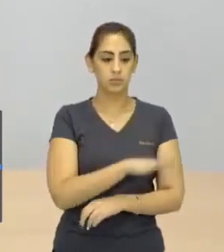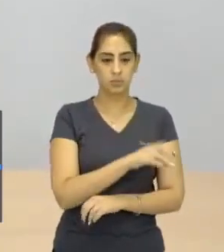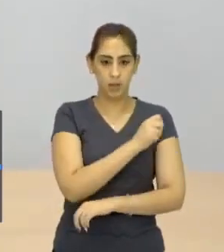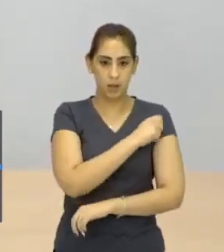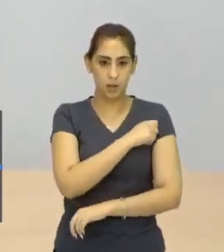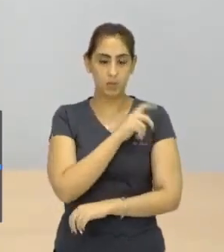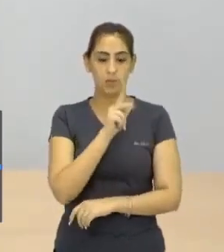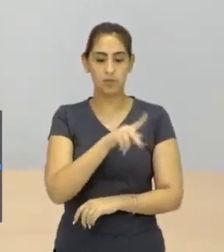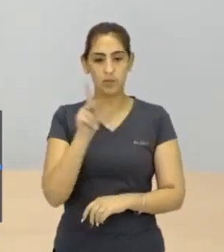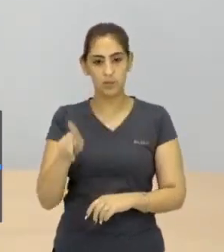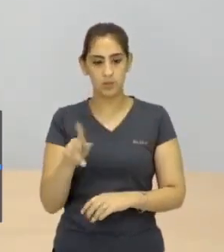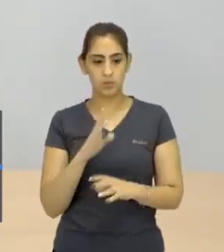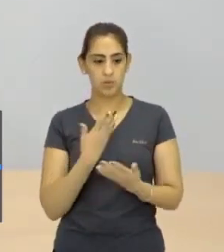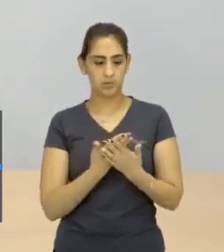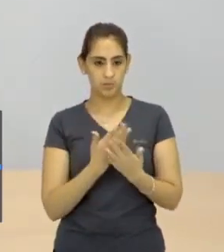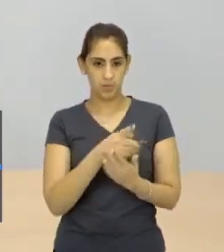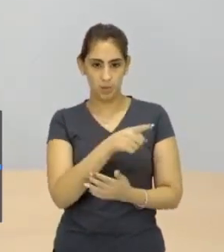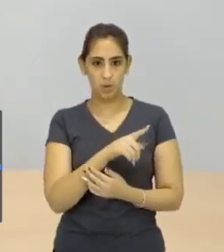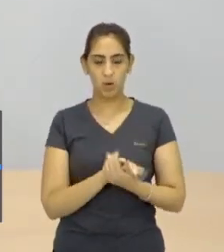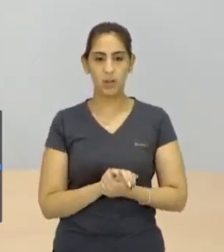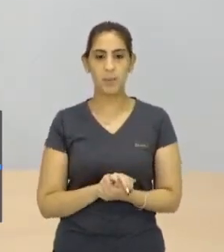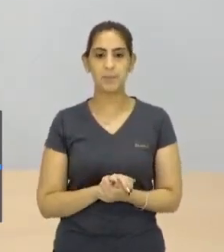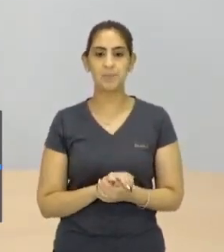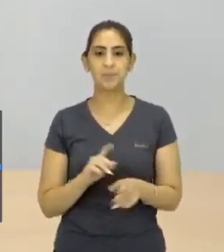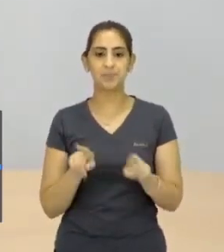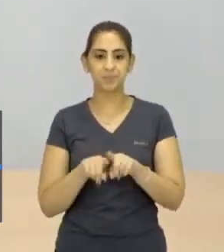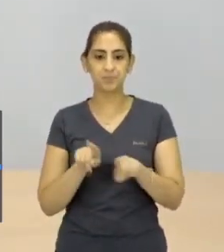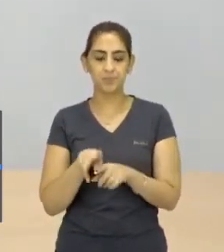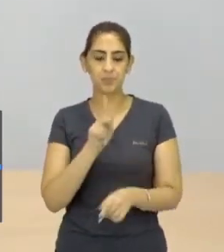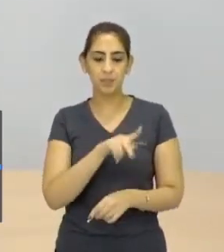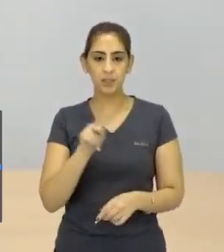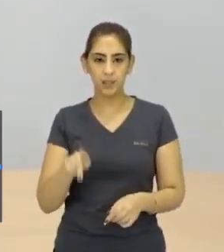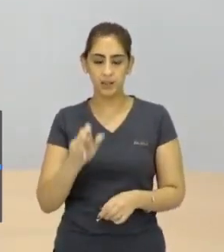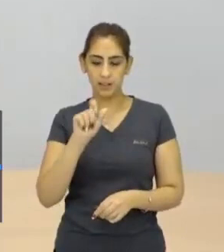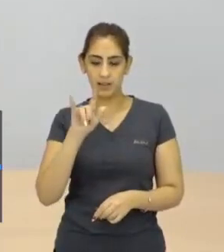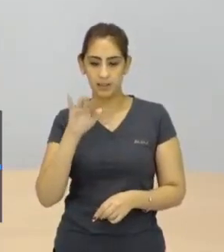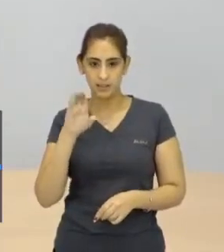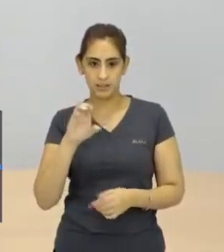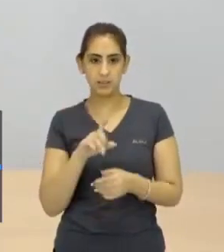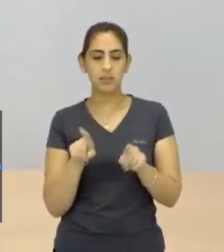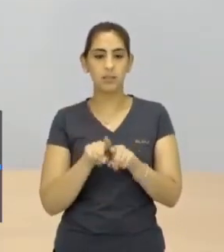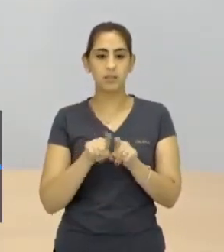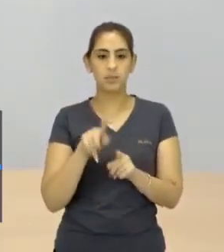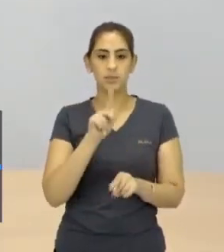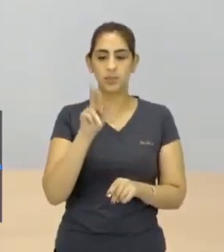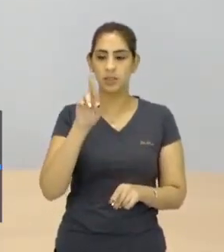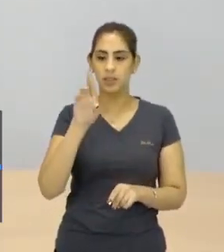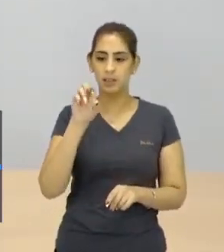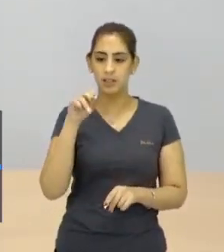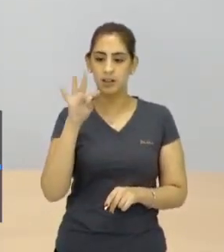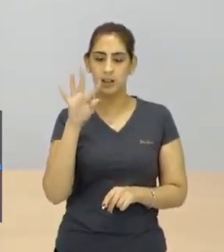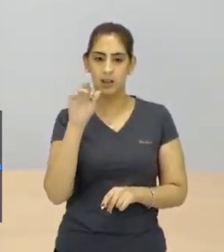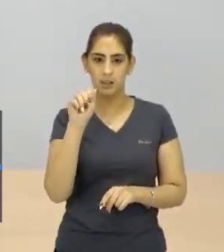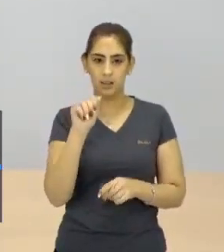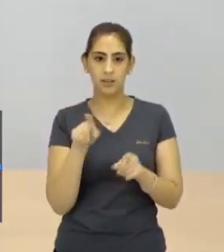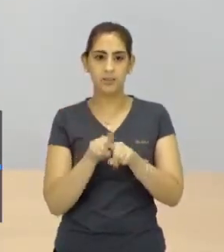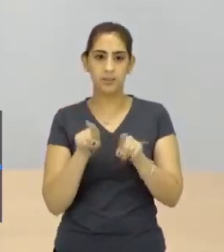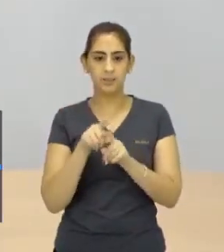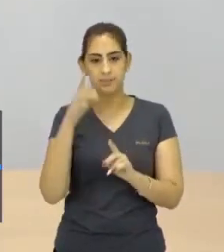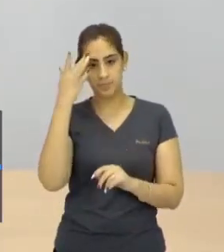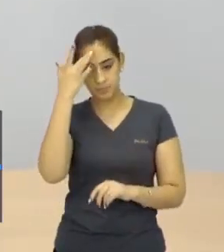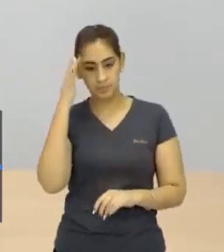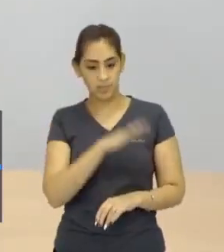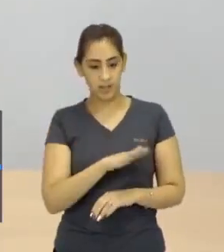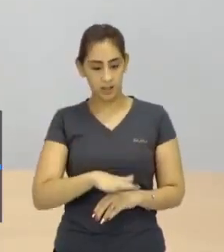do professor Édipo da escola Neide, da professora Clícia, professora Renata lá de Gália, os alunos de Olambra, que